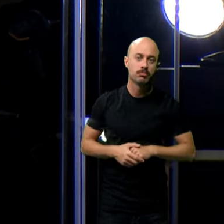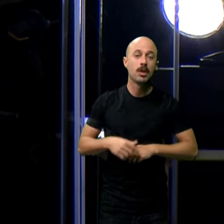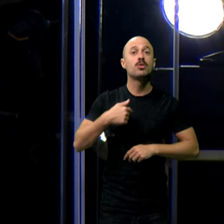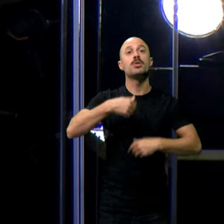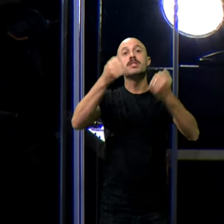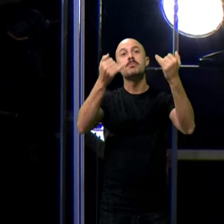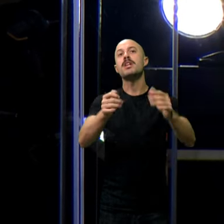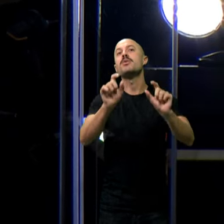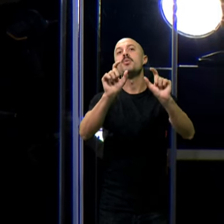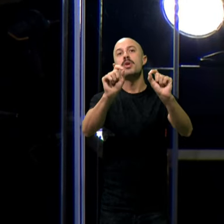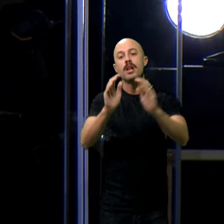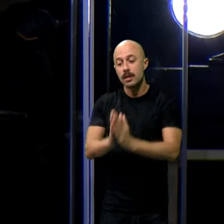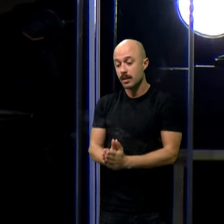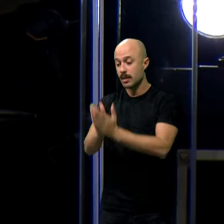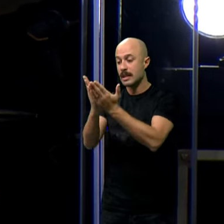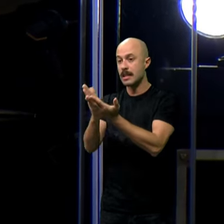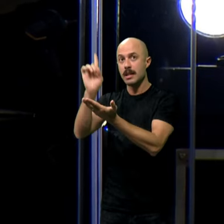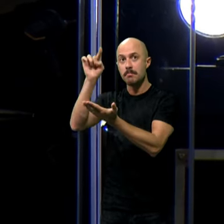diz algo.